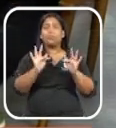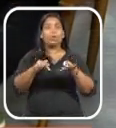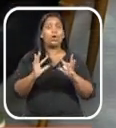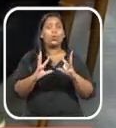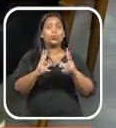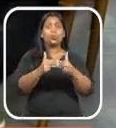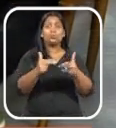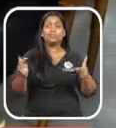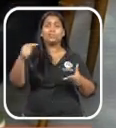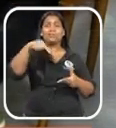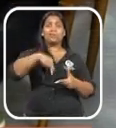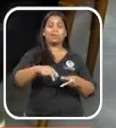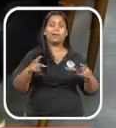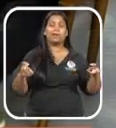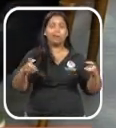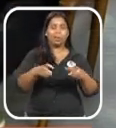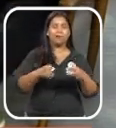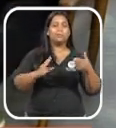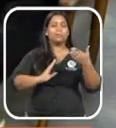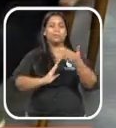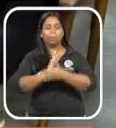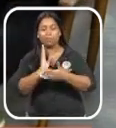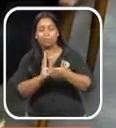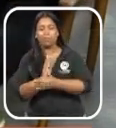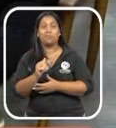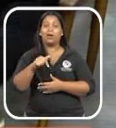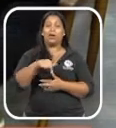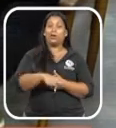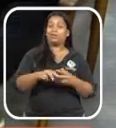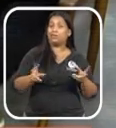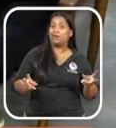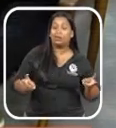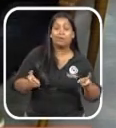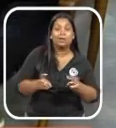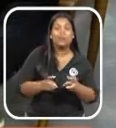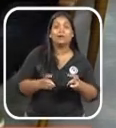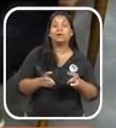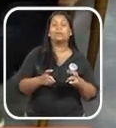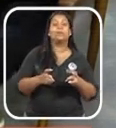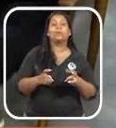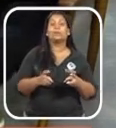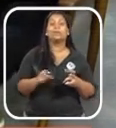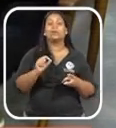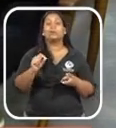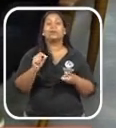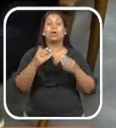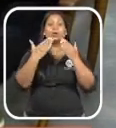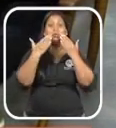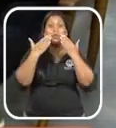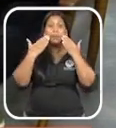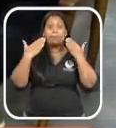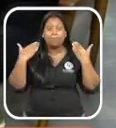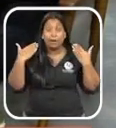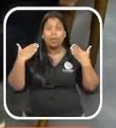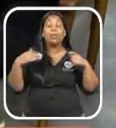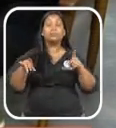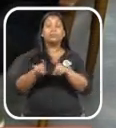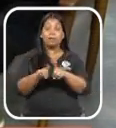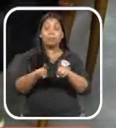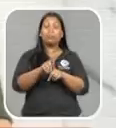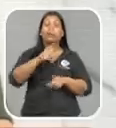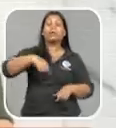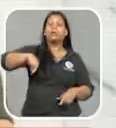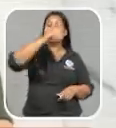coisas, no final quem dá a cara a tapa também são os vereadores e a Câmara também, né? É o poder